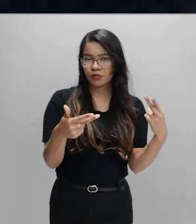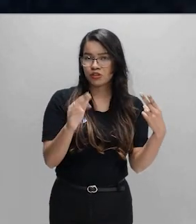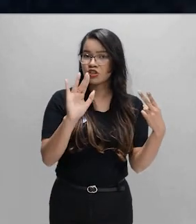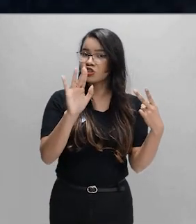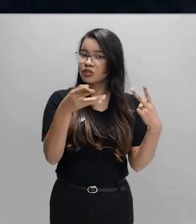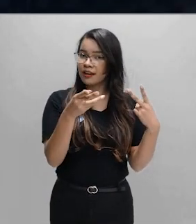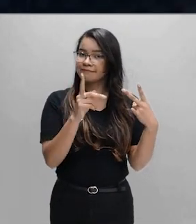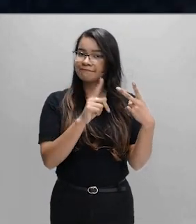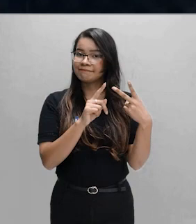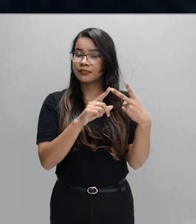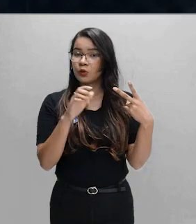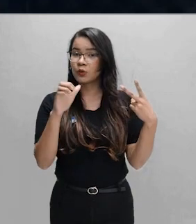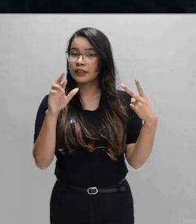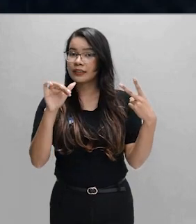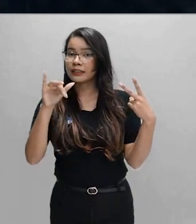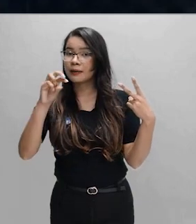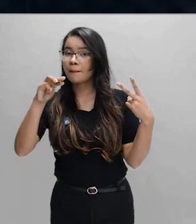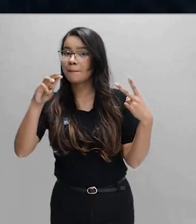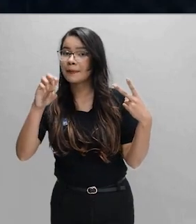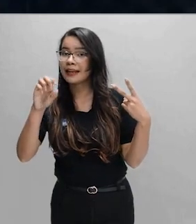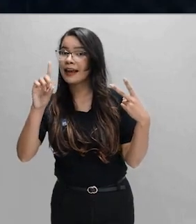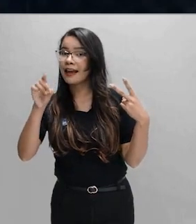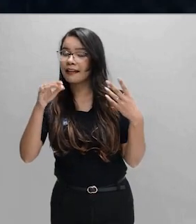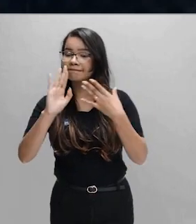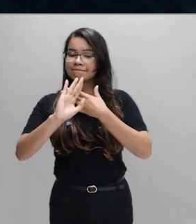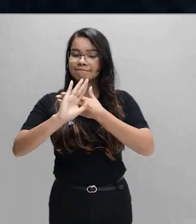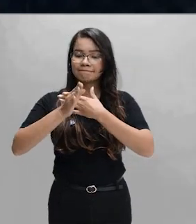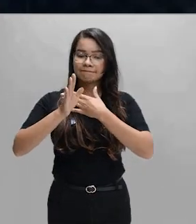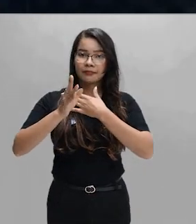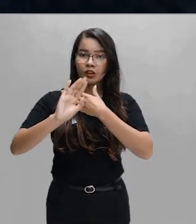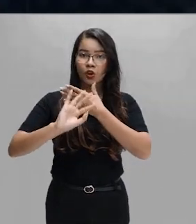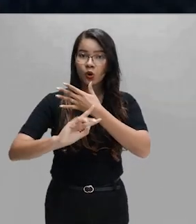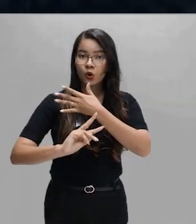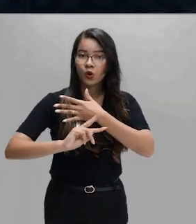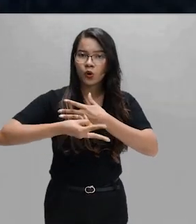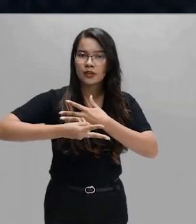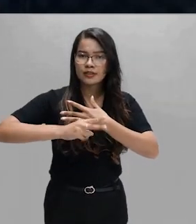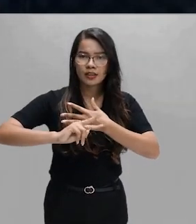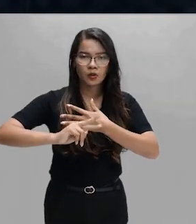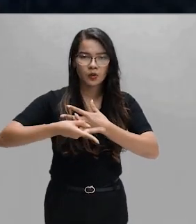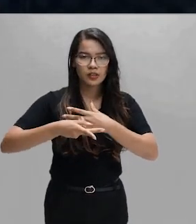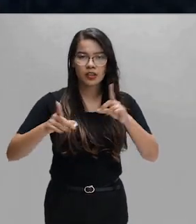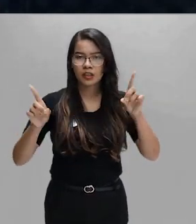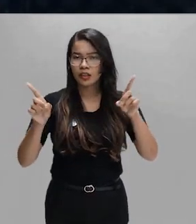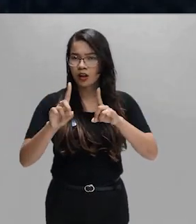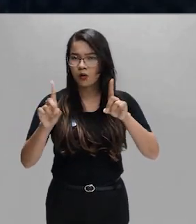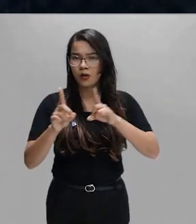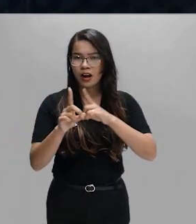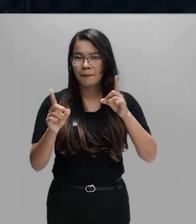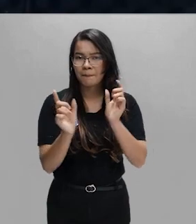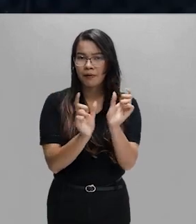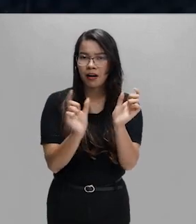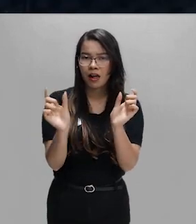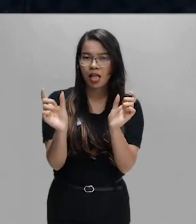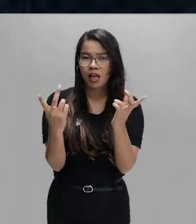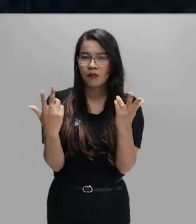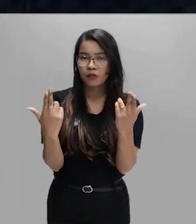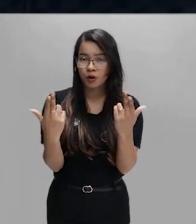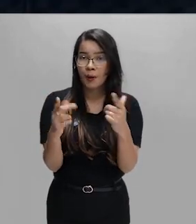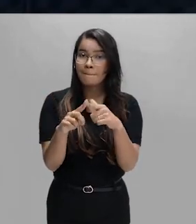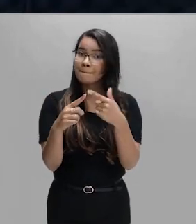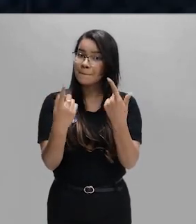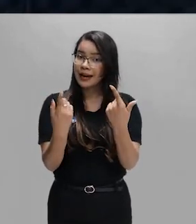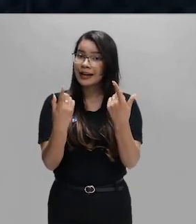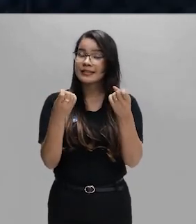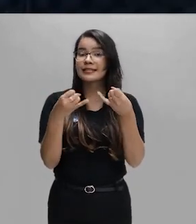da continuidade da violência. Certinho? Então, olha só, não é sinônimo, mas são palavras que